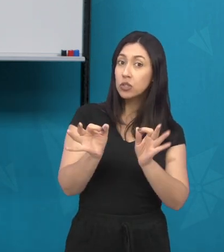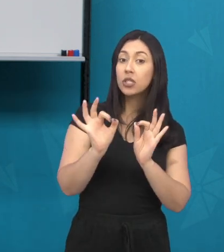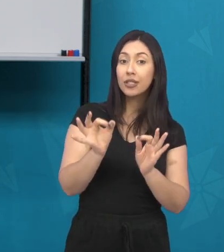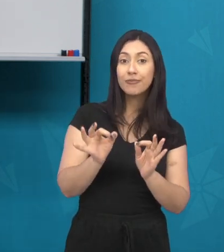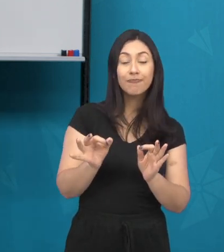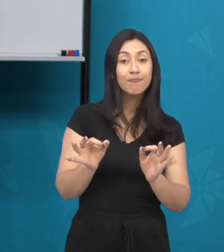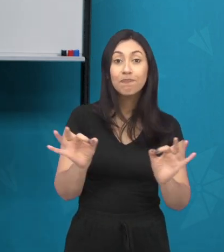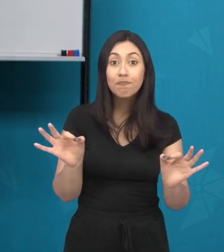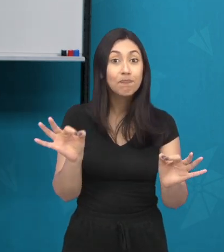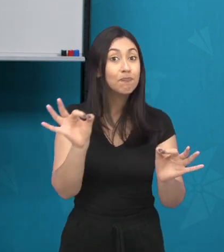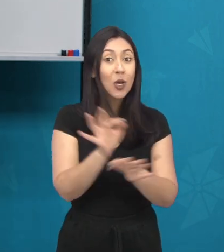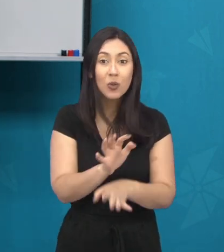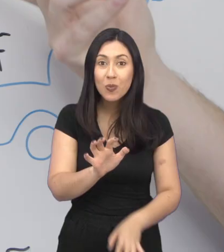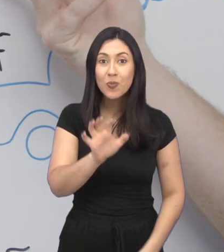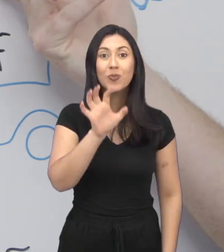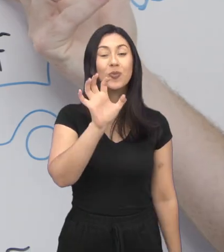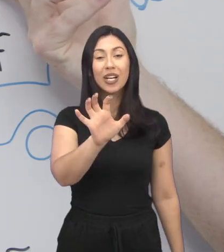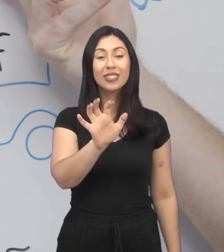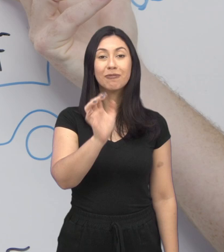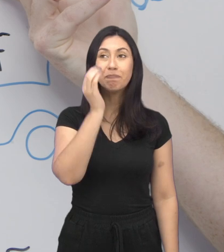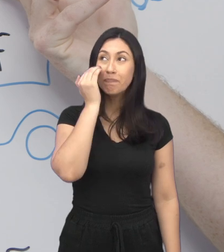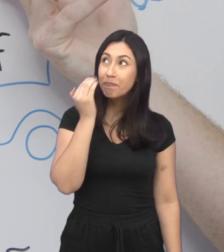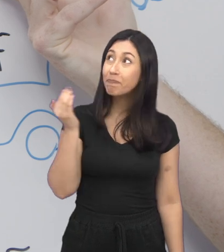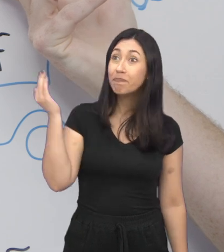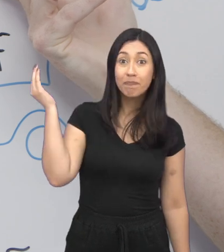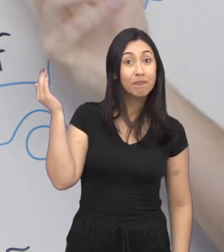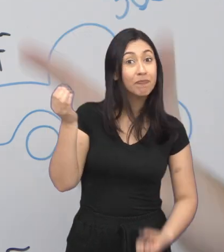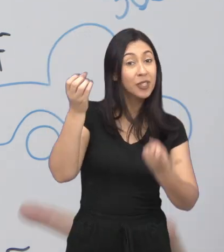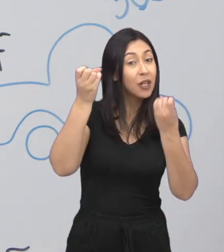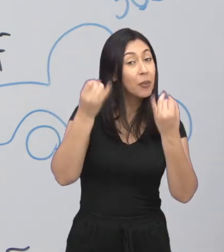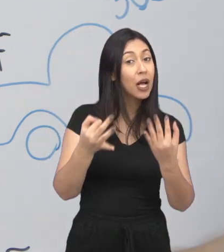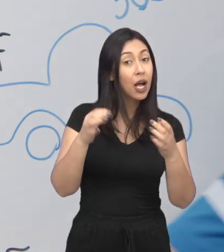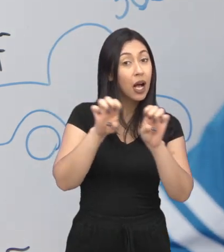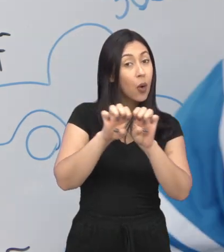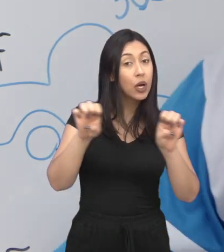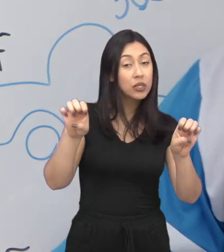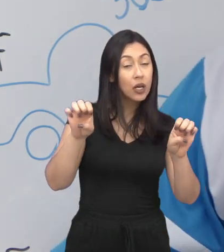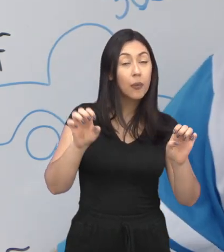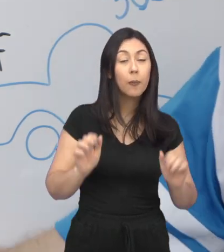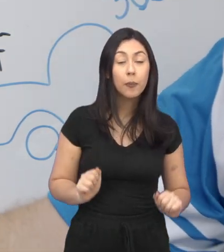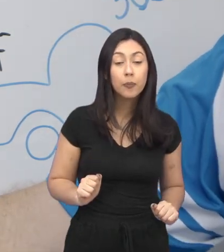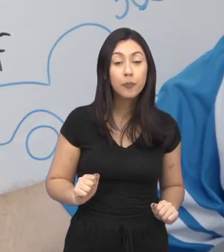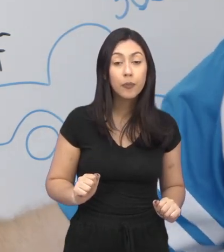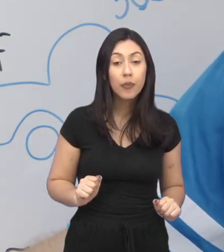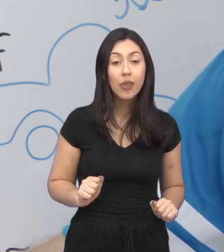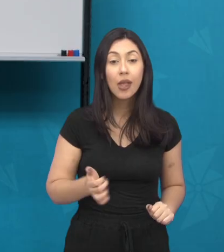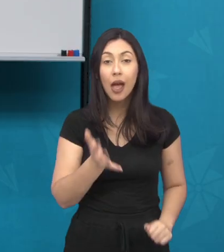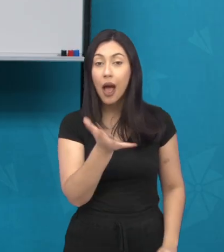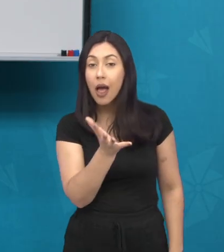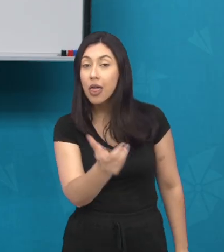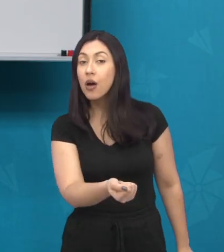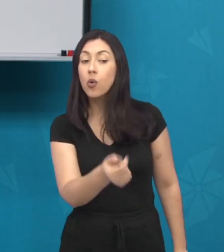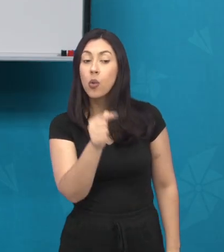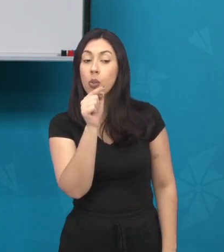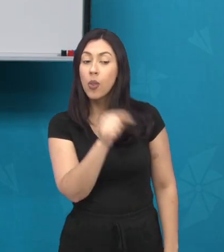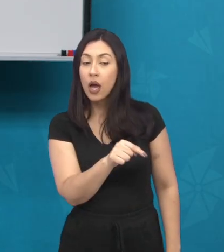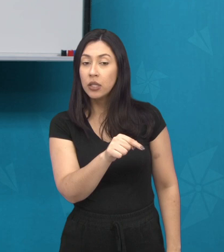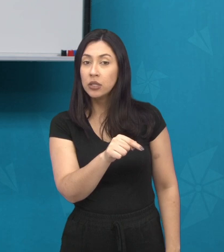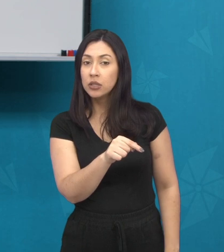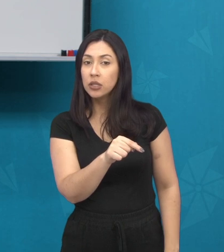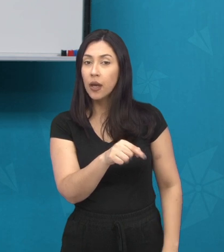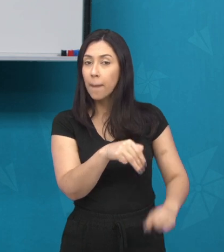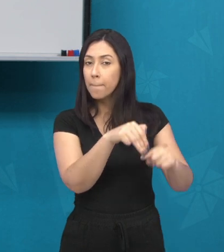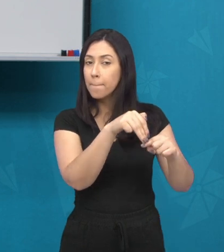isso matematicamente que essa expressão traz pra gente olha olha só a aceleração desse veículo é a força